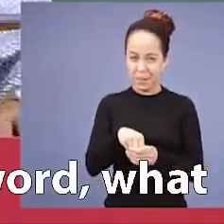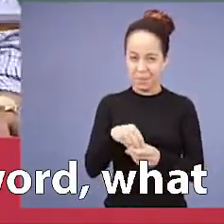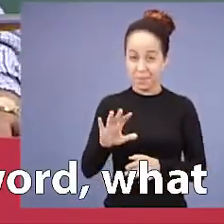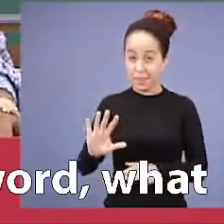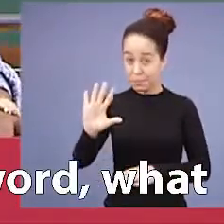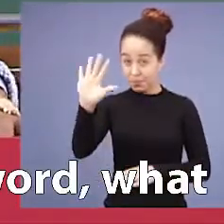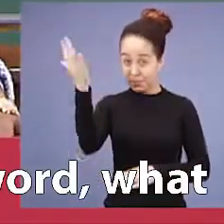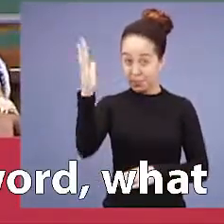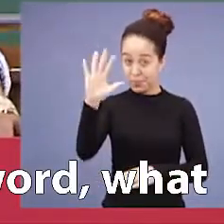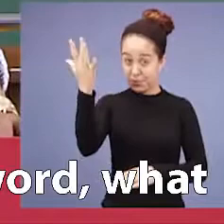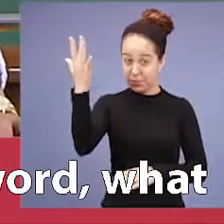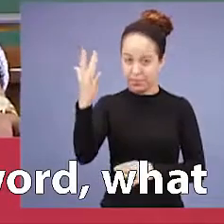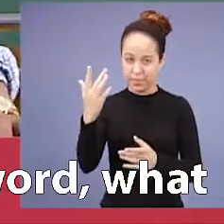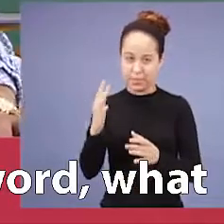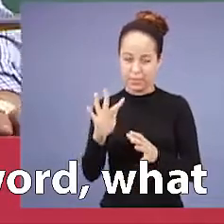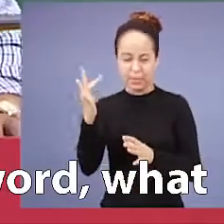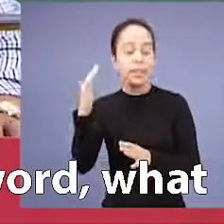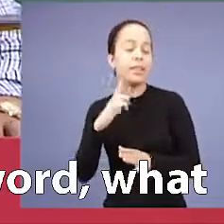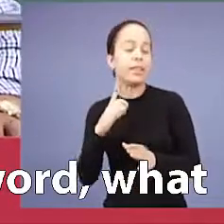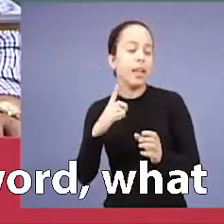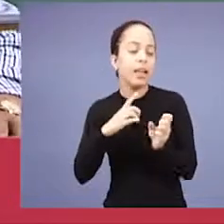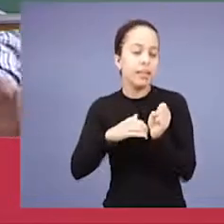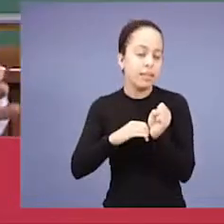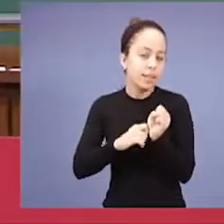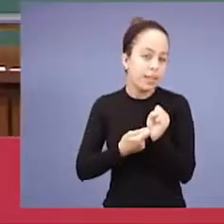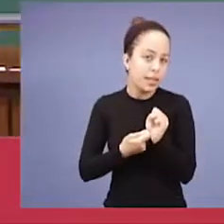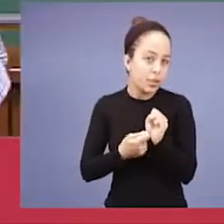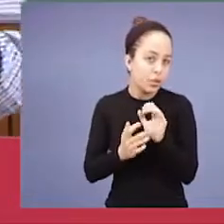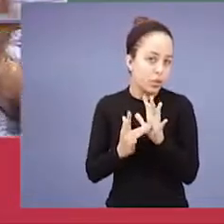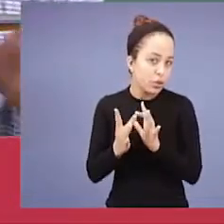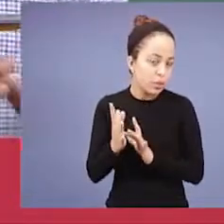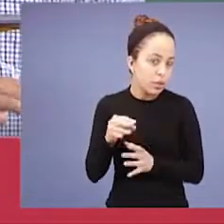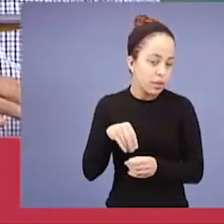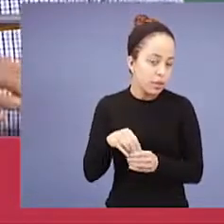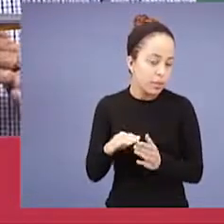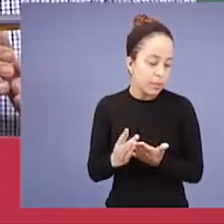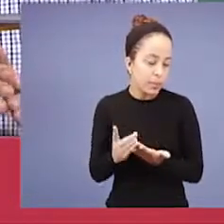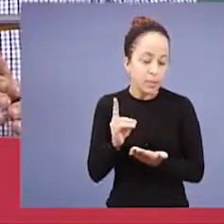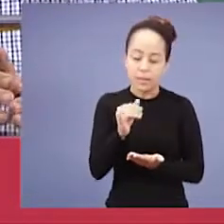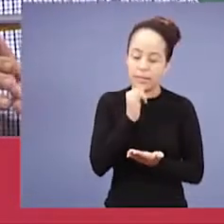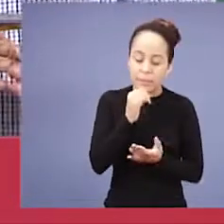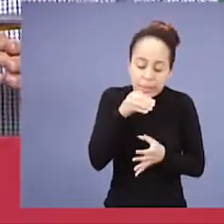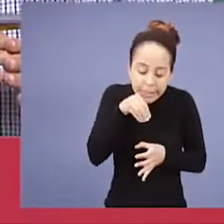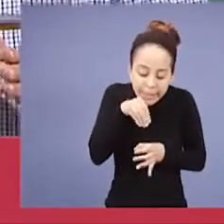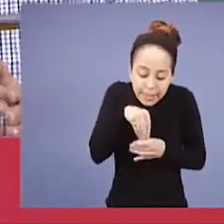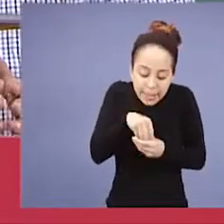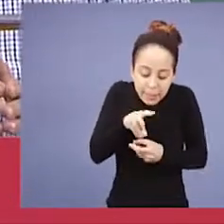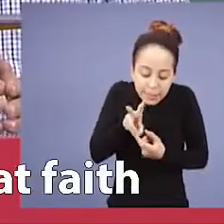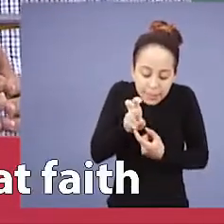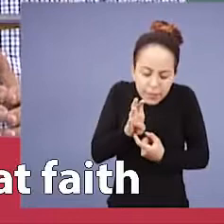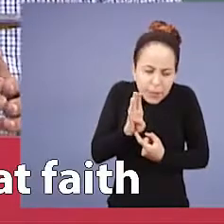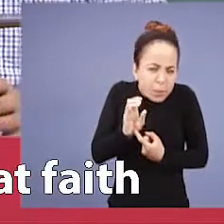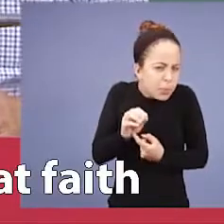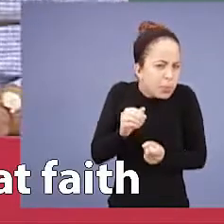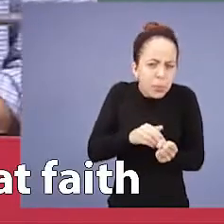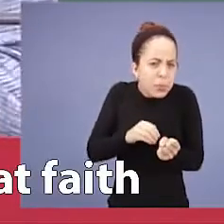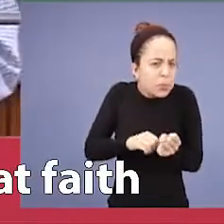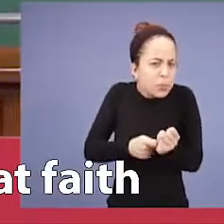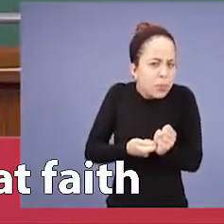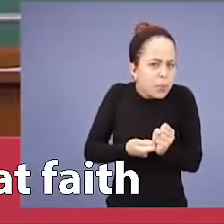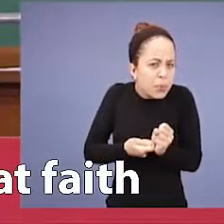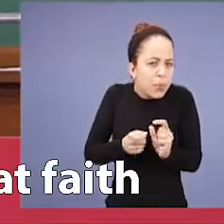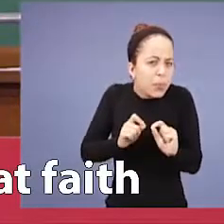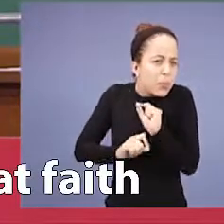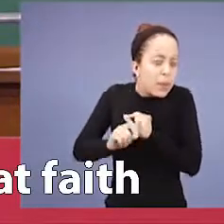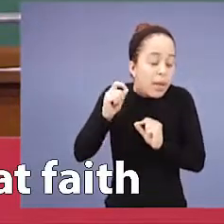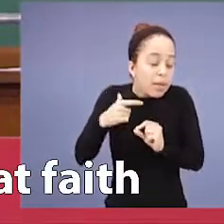que estão na palavra então o que existe de oculto é o verbo dentro dele existe uma